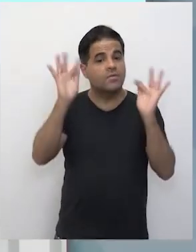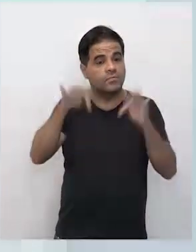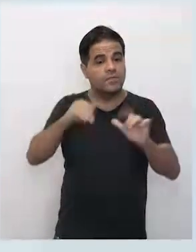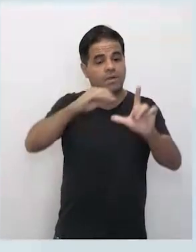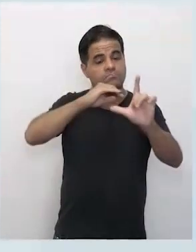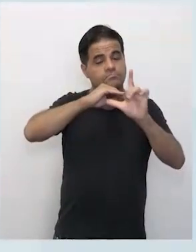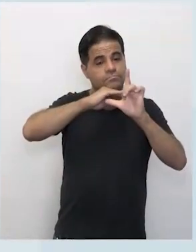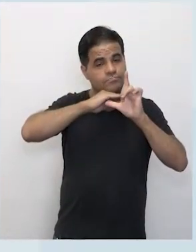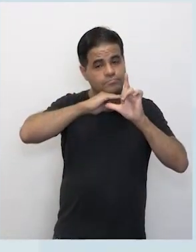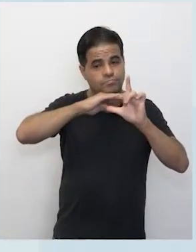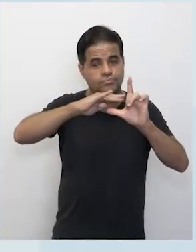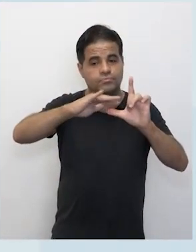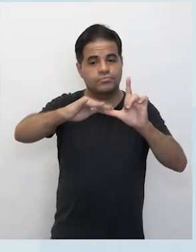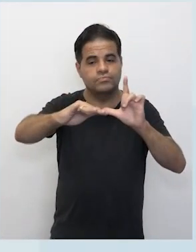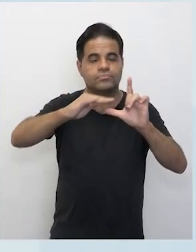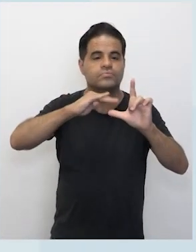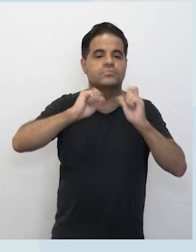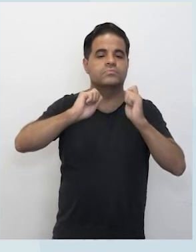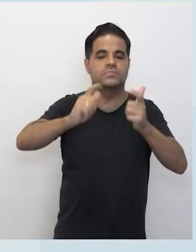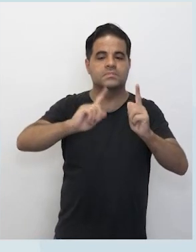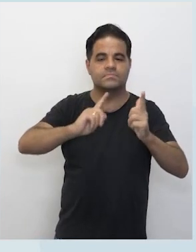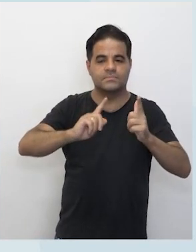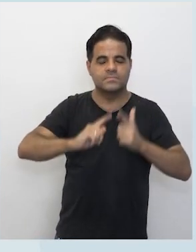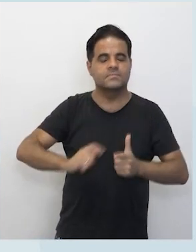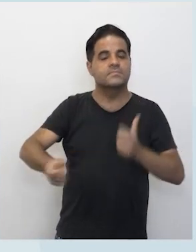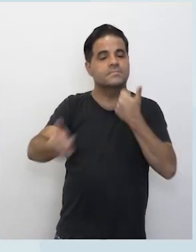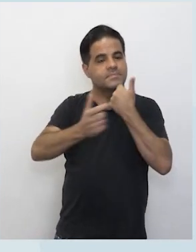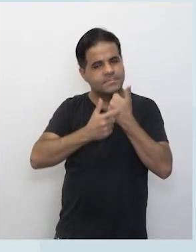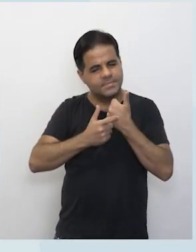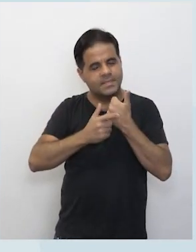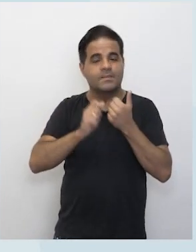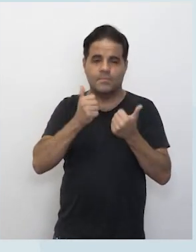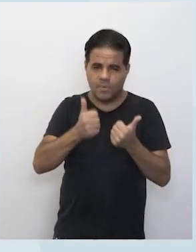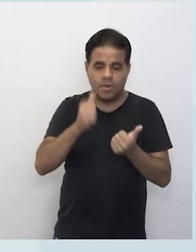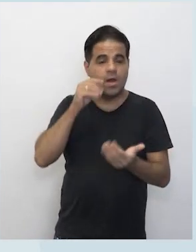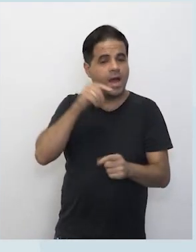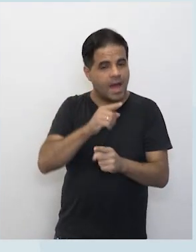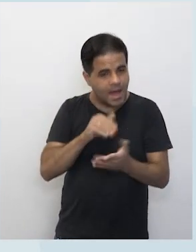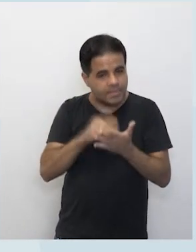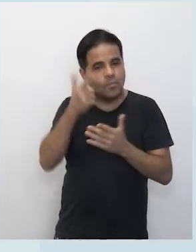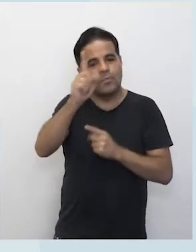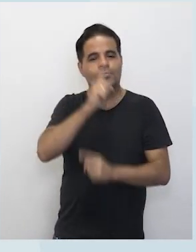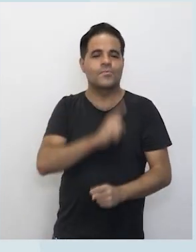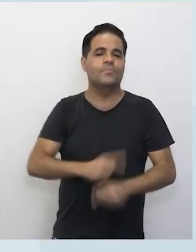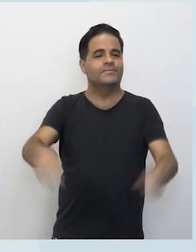do QR Code e também do link que vai aparecer na tela de vocês. E até a próxima. Tchau, tchau!